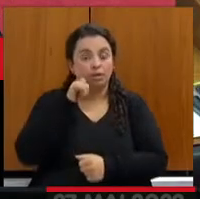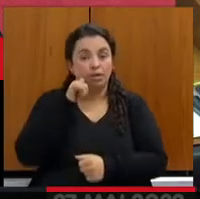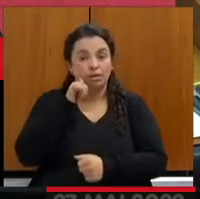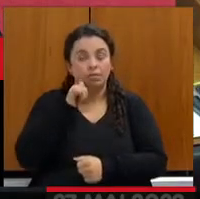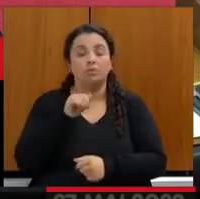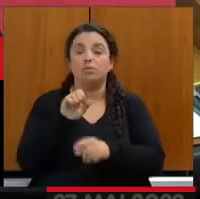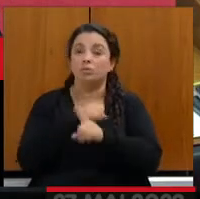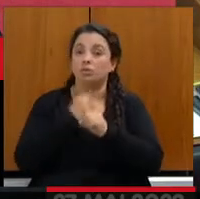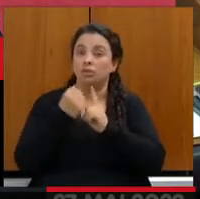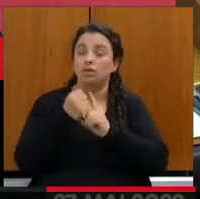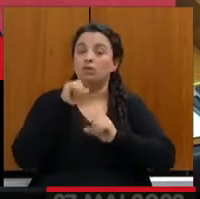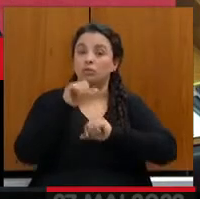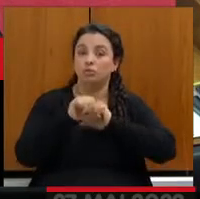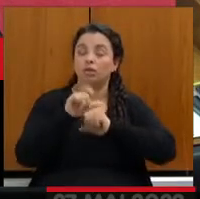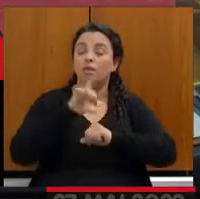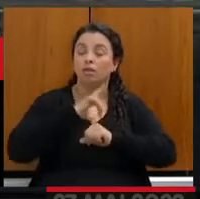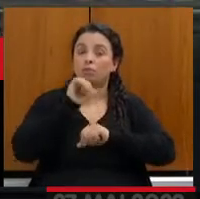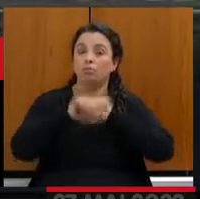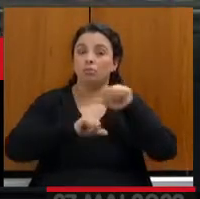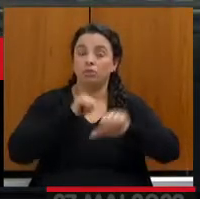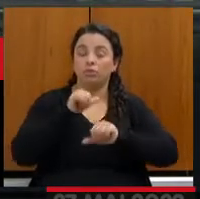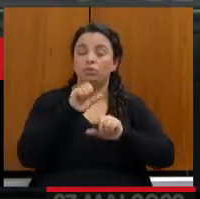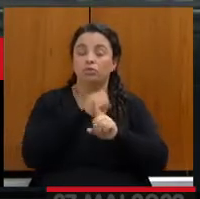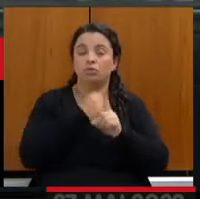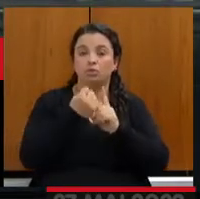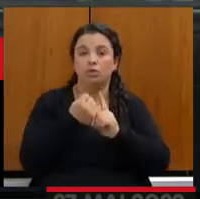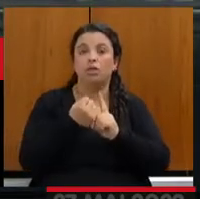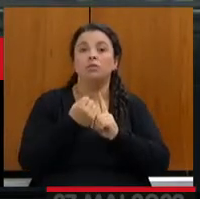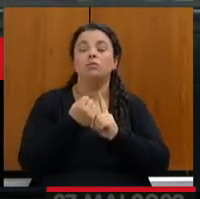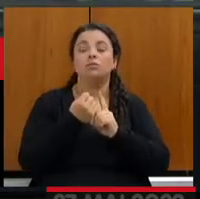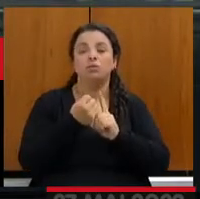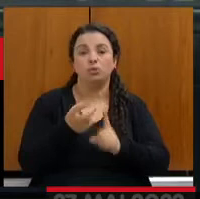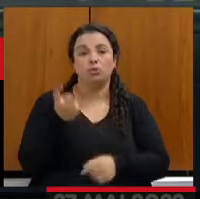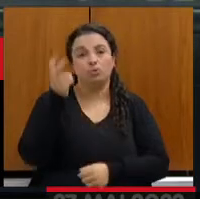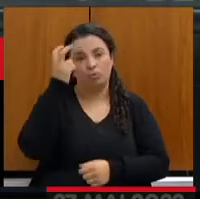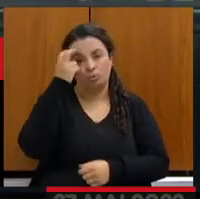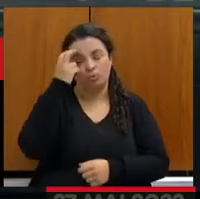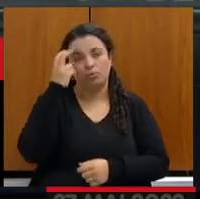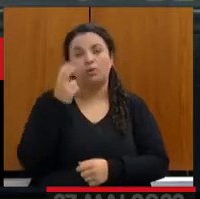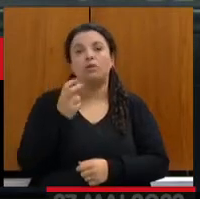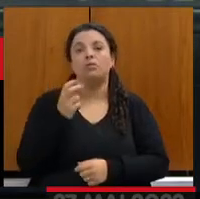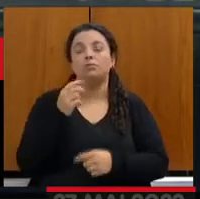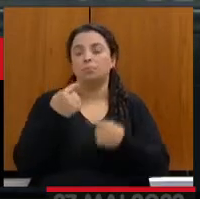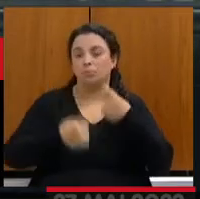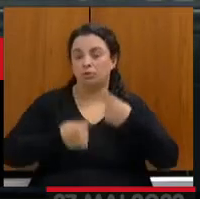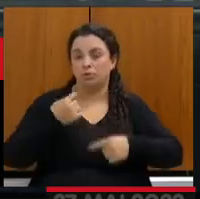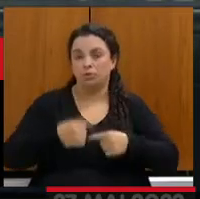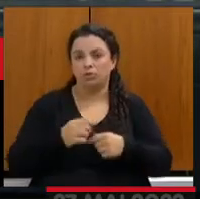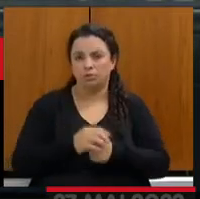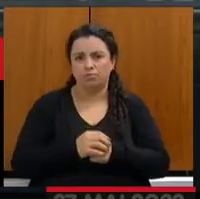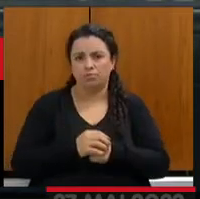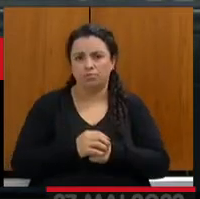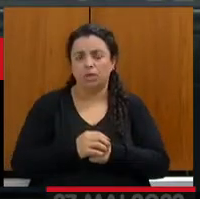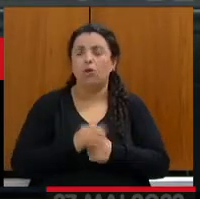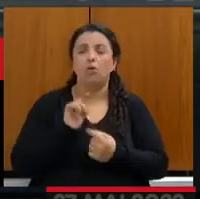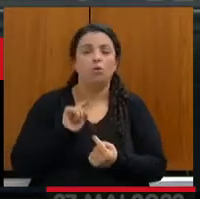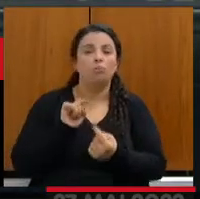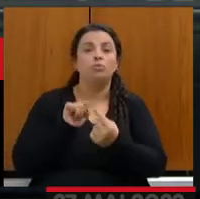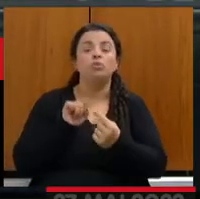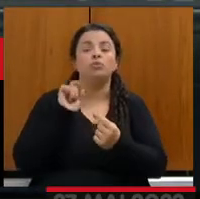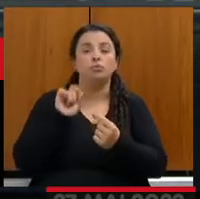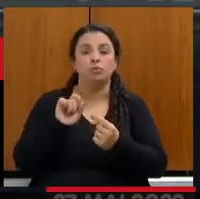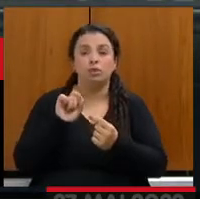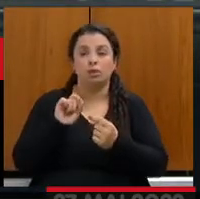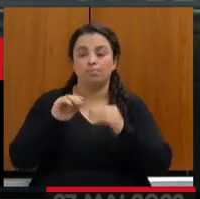por mudanças sociais culturais e políticas a fim de contribuir para a redução da desigualdade de